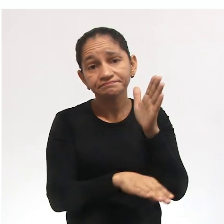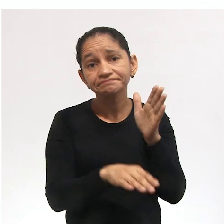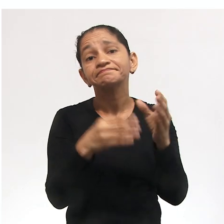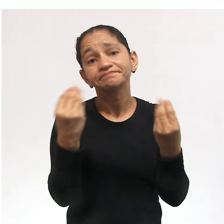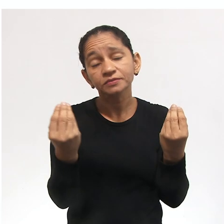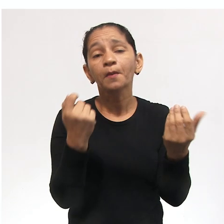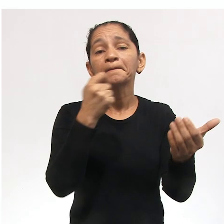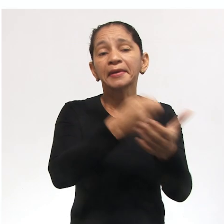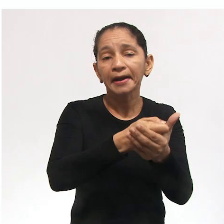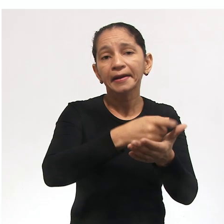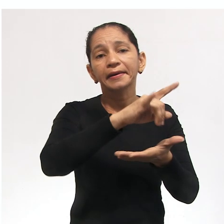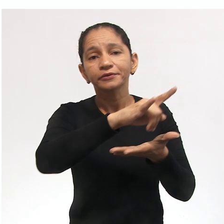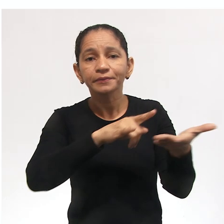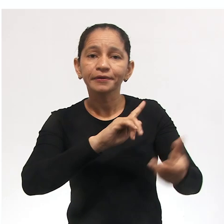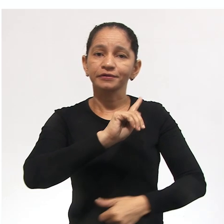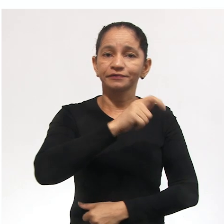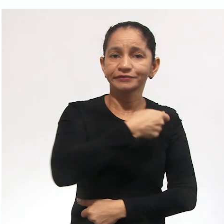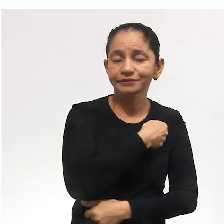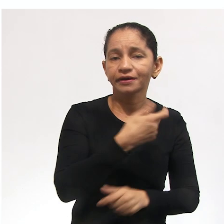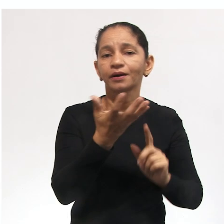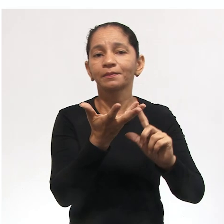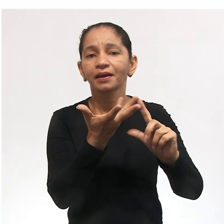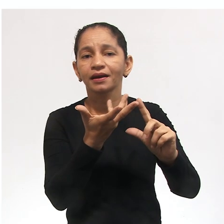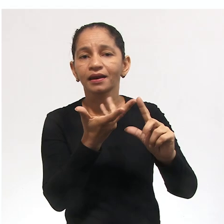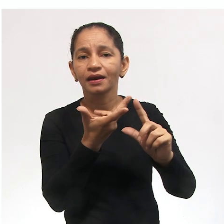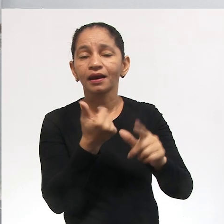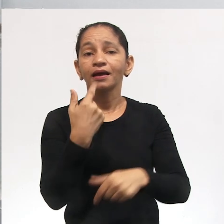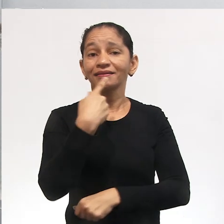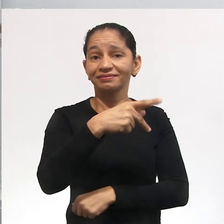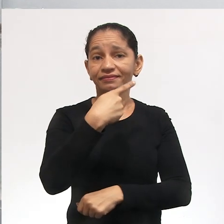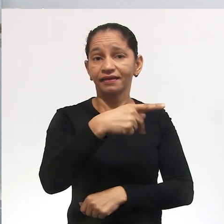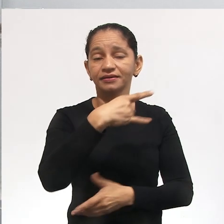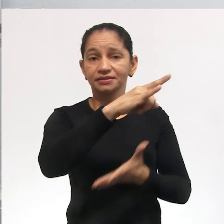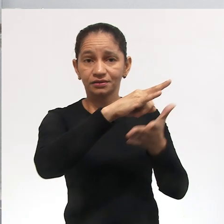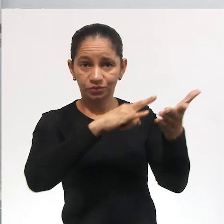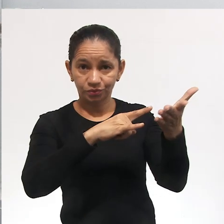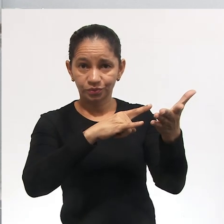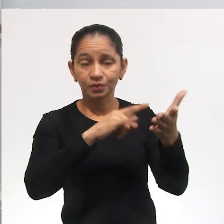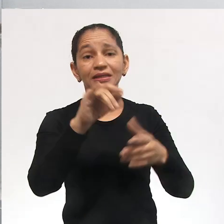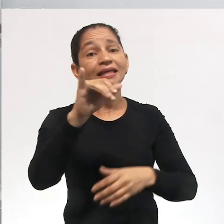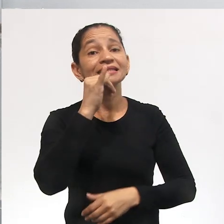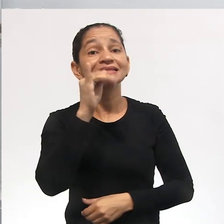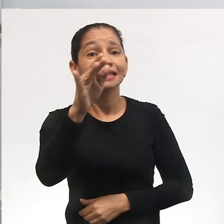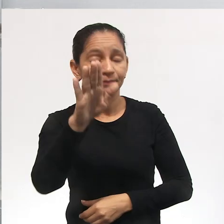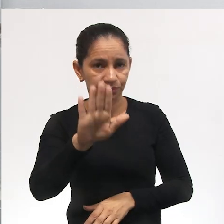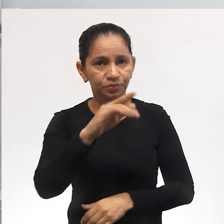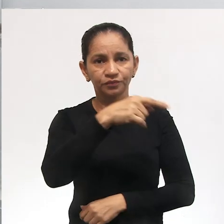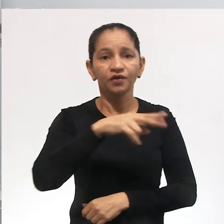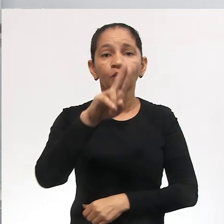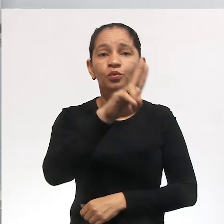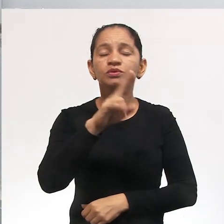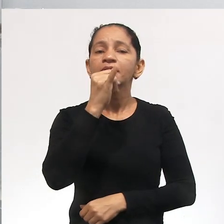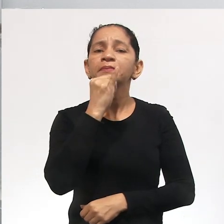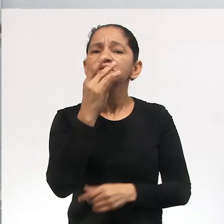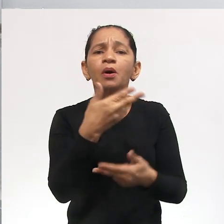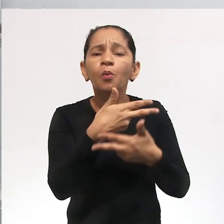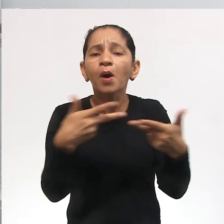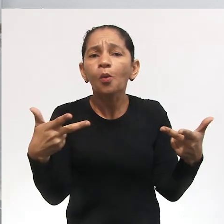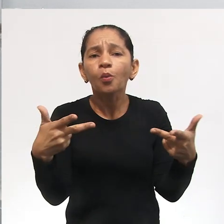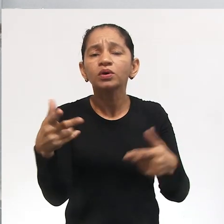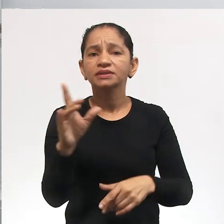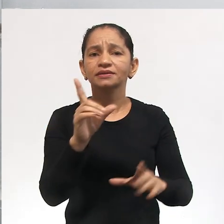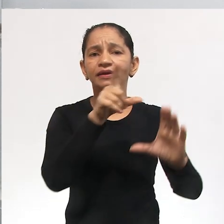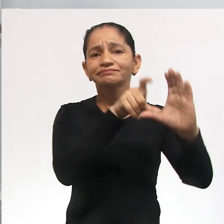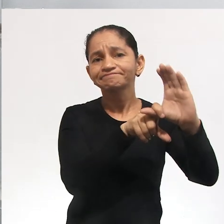dos ativos. Então, pessoal, se a gente tem um gasto associado à atividade, nós temos a despesa, tá